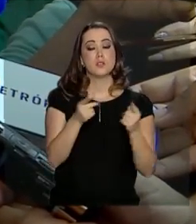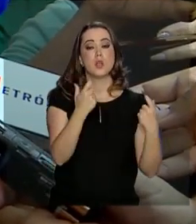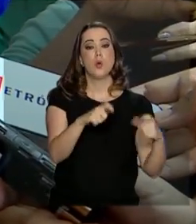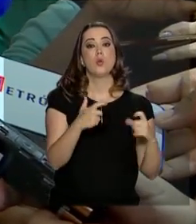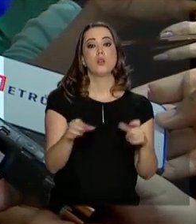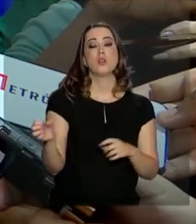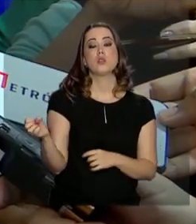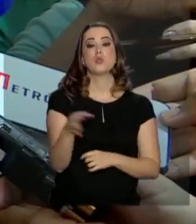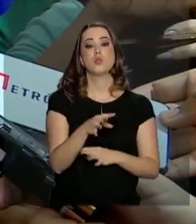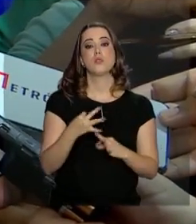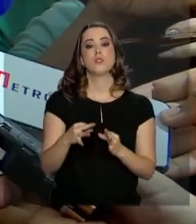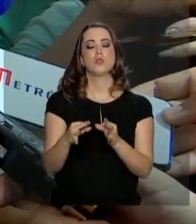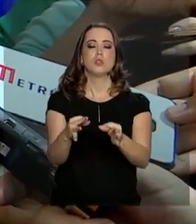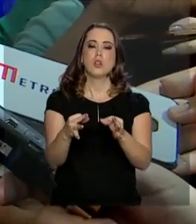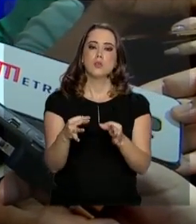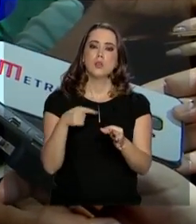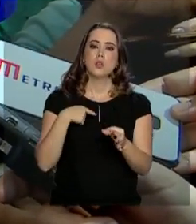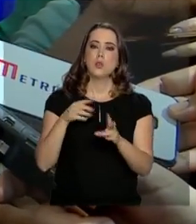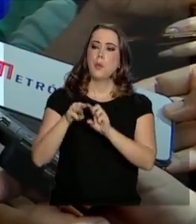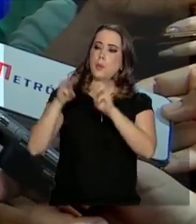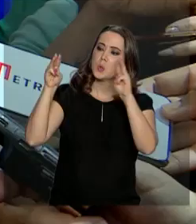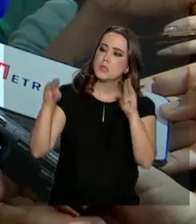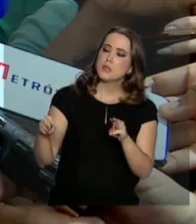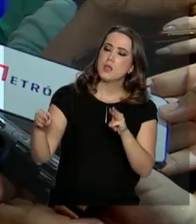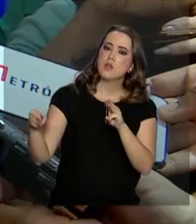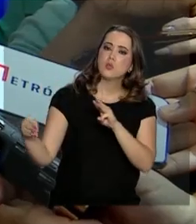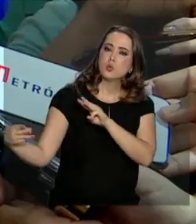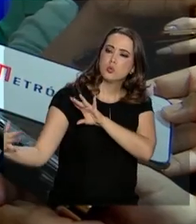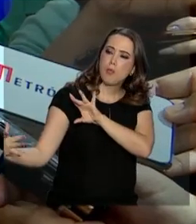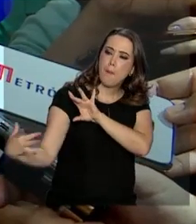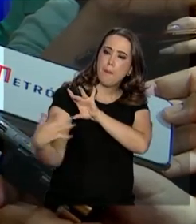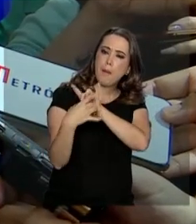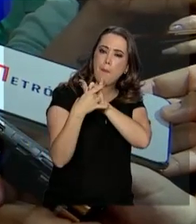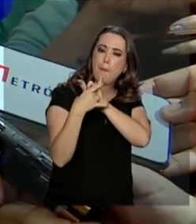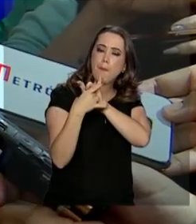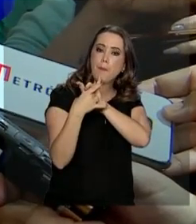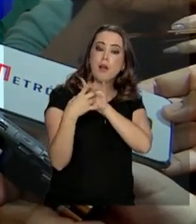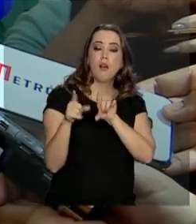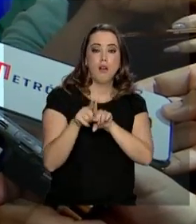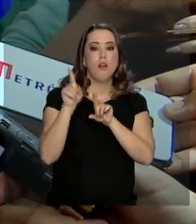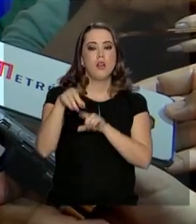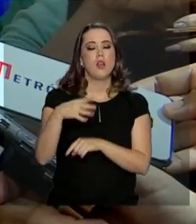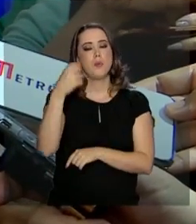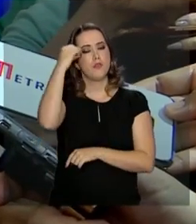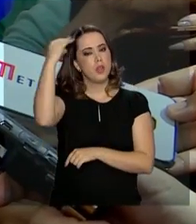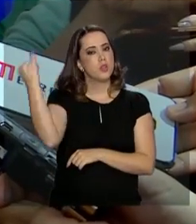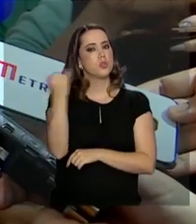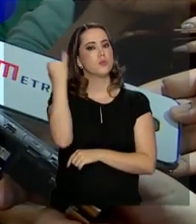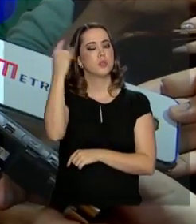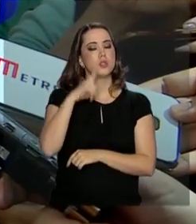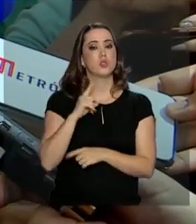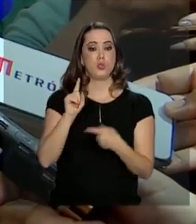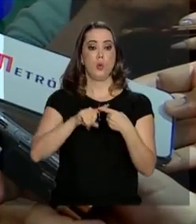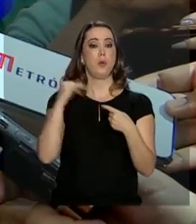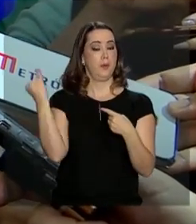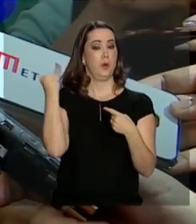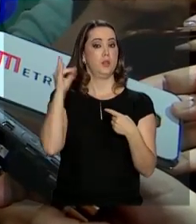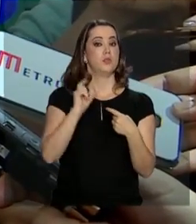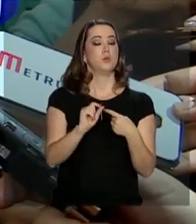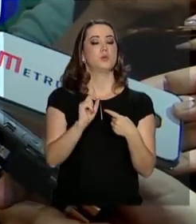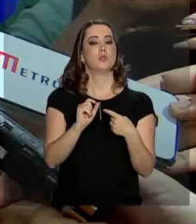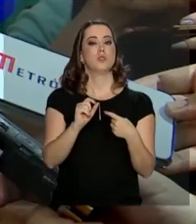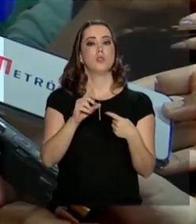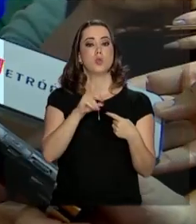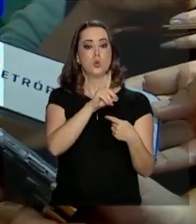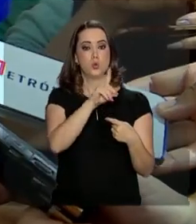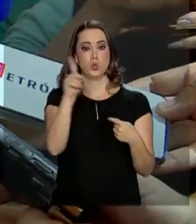centros de inovações que eles têm, museus interativos. Então vai ser uma viagem bem aproveitada. E tem um ponto interessante também, que no dia